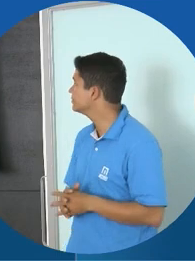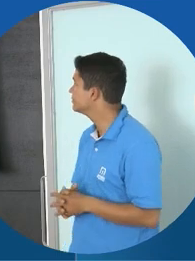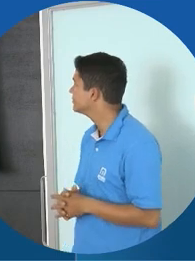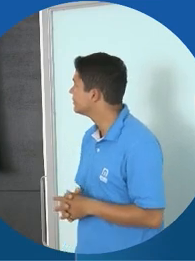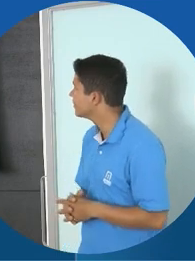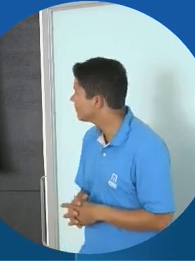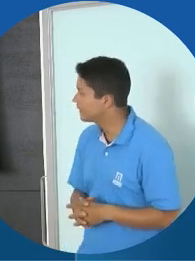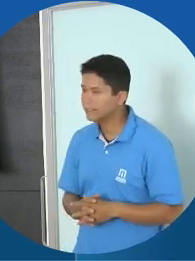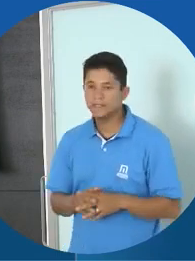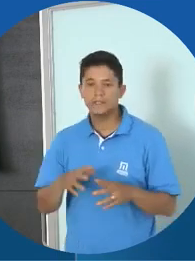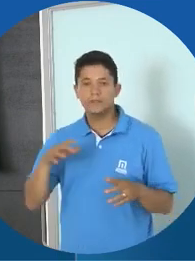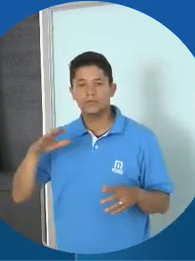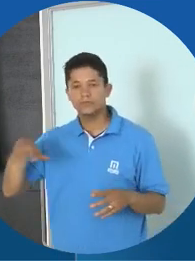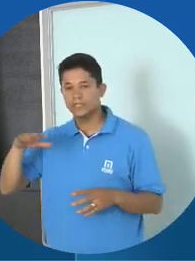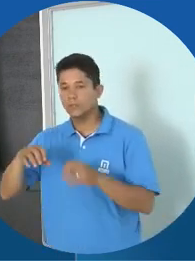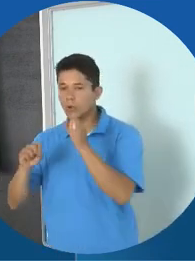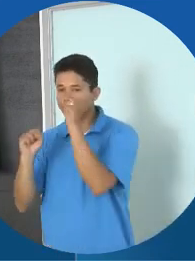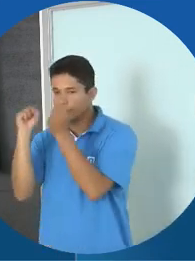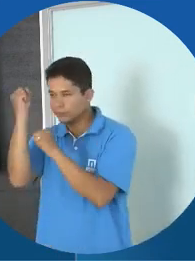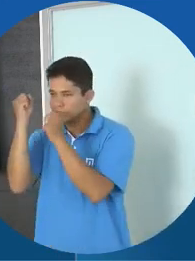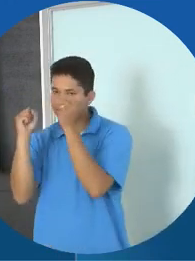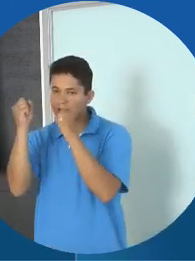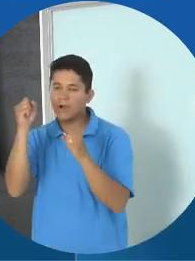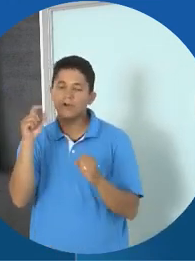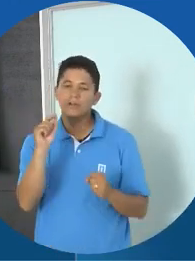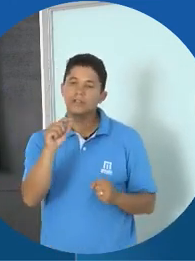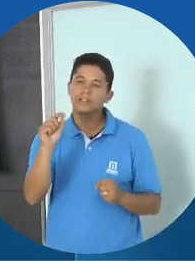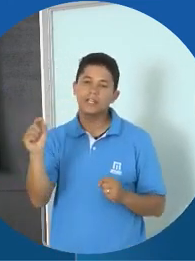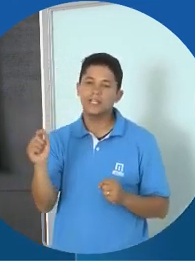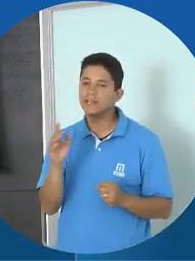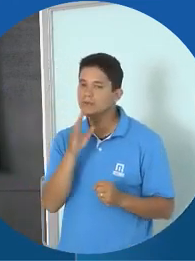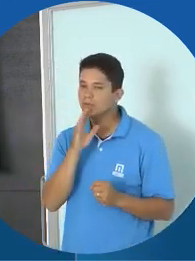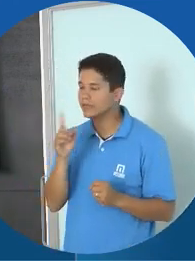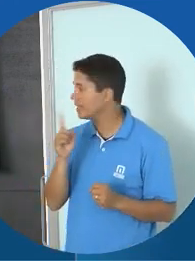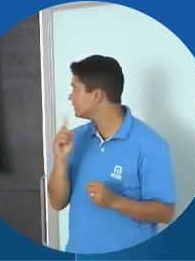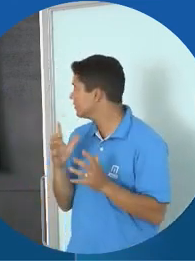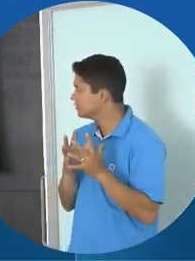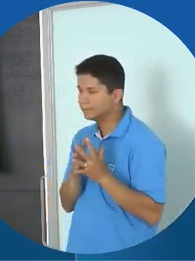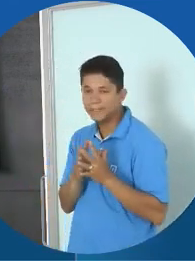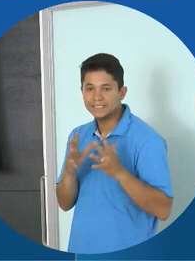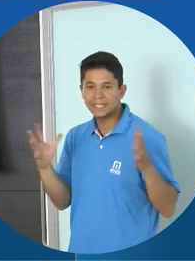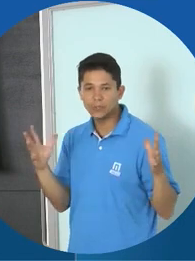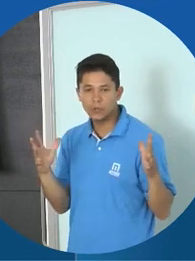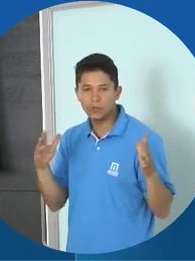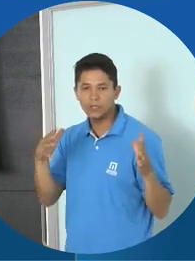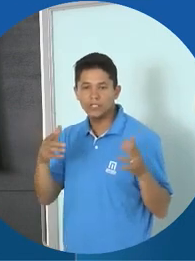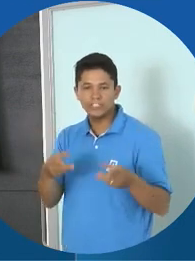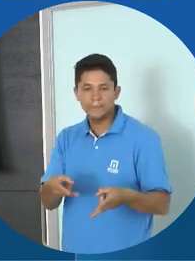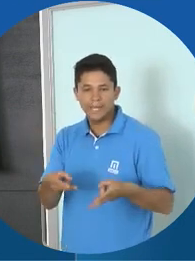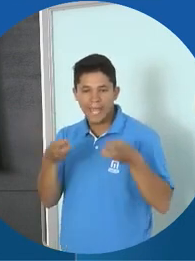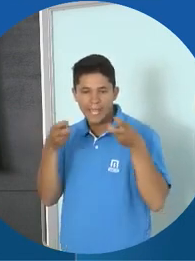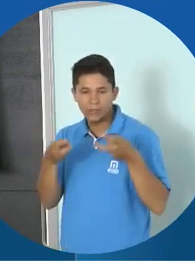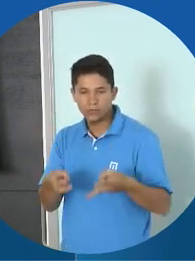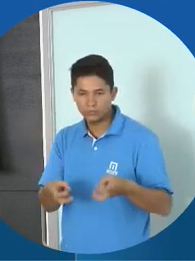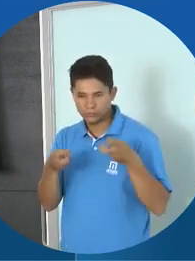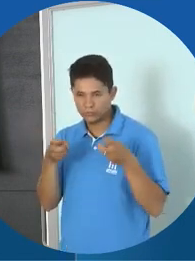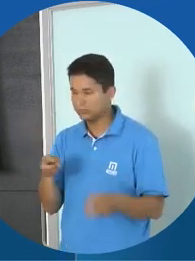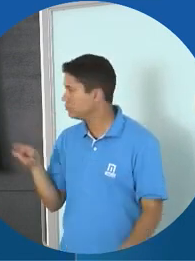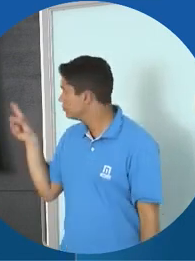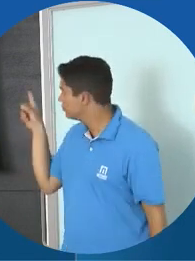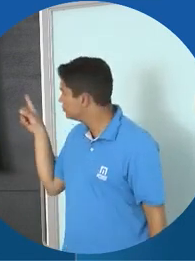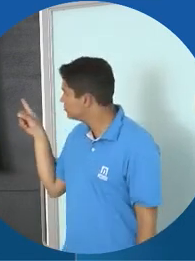O setor industrial aqui, para quem não conhece, aqui é um espessador de minério. Então, nós temos aqui